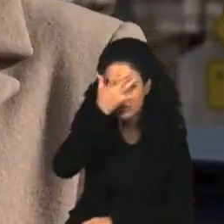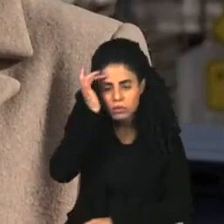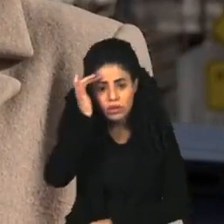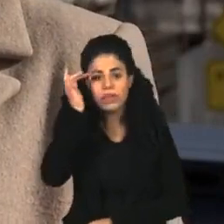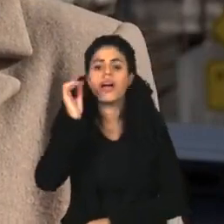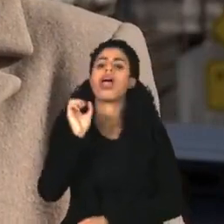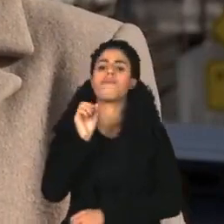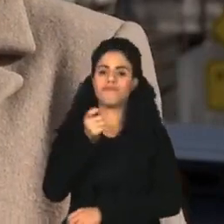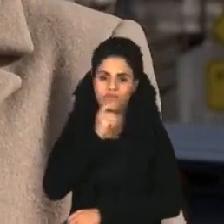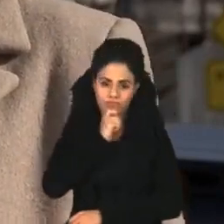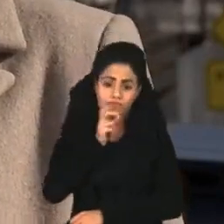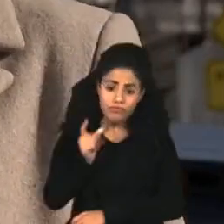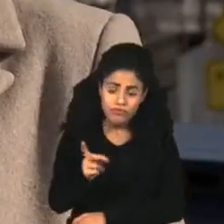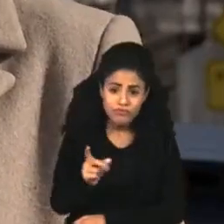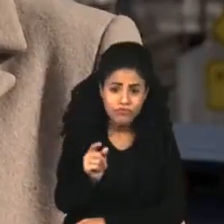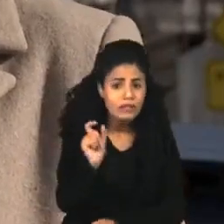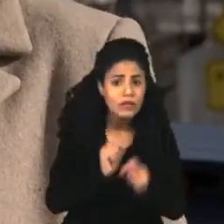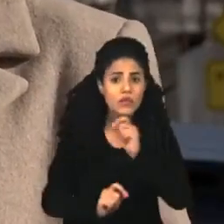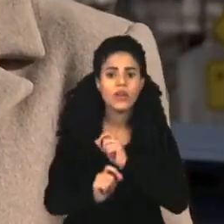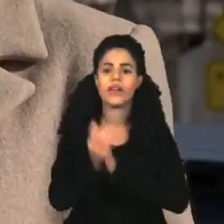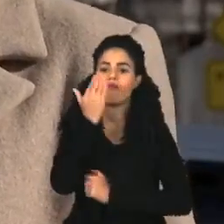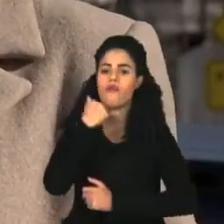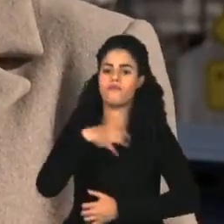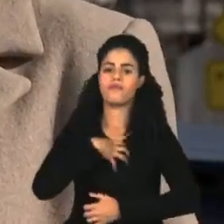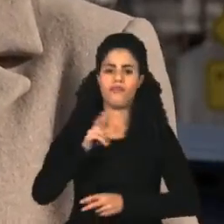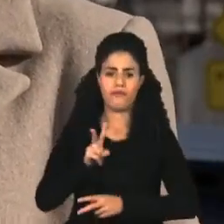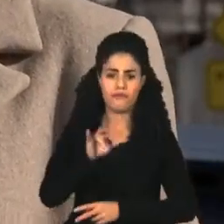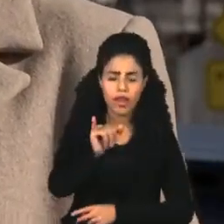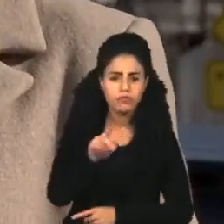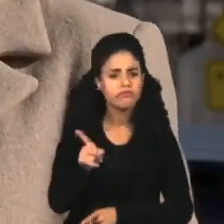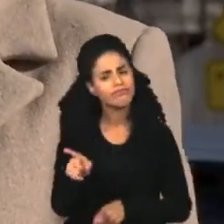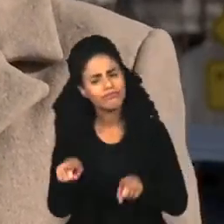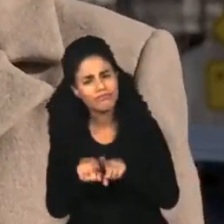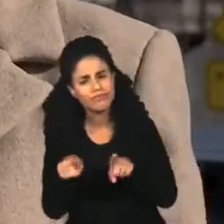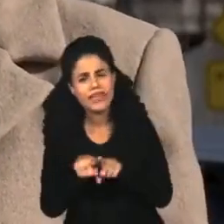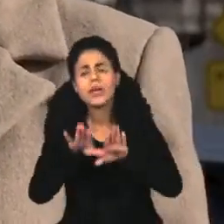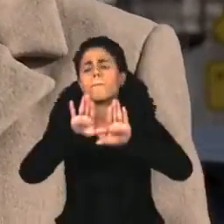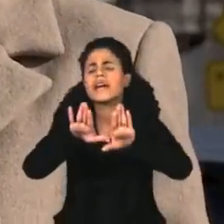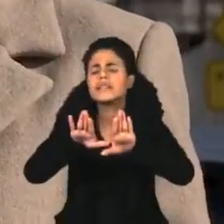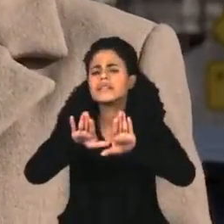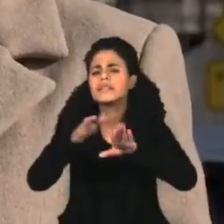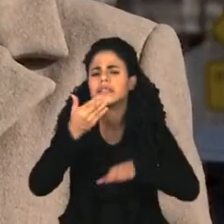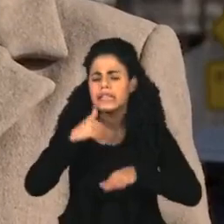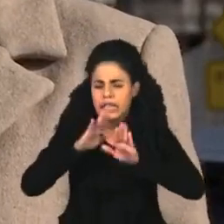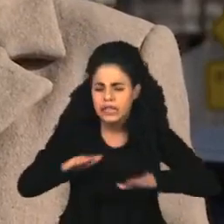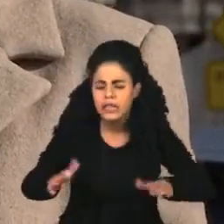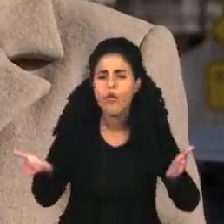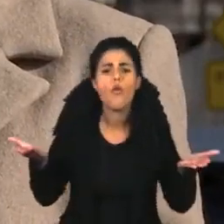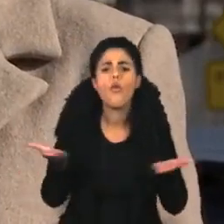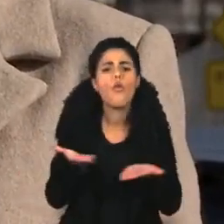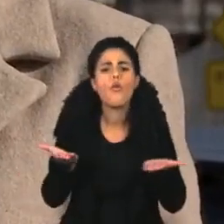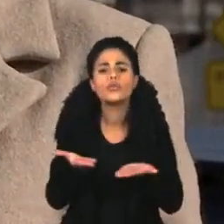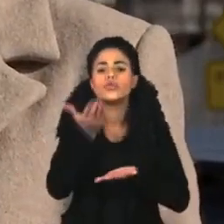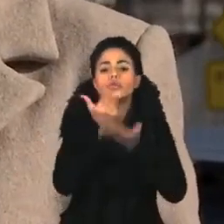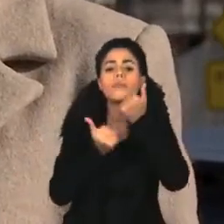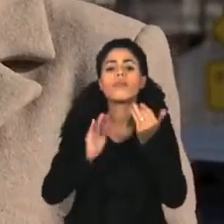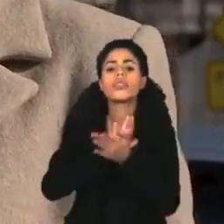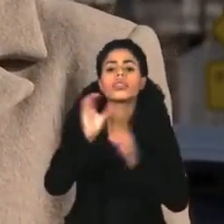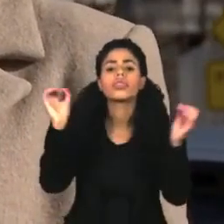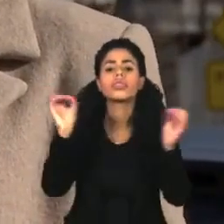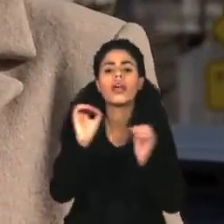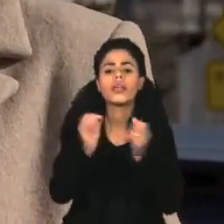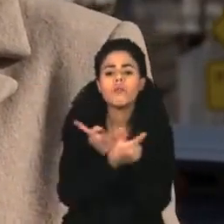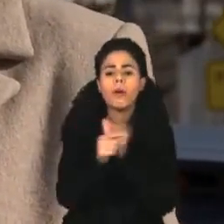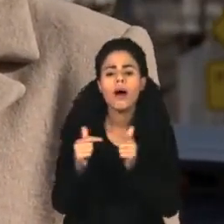estarão passando fome, 8% da população mundial. E as crianças, que hoje não estão tendo a chance de